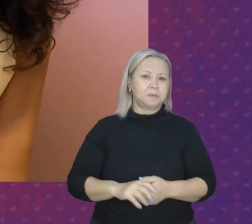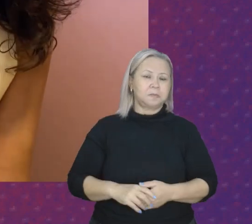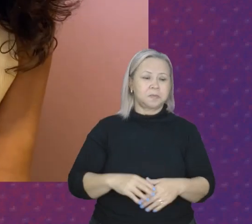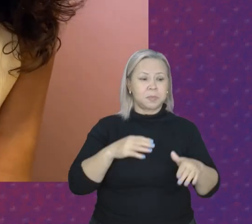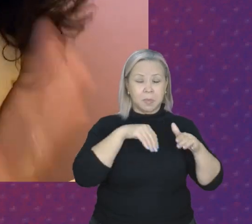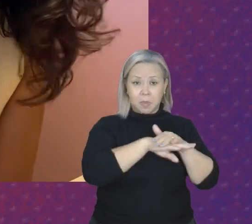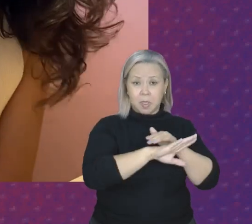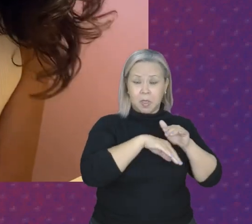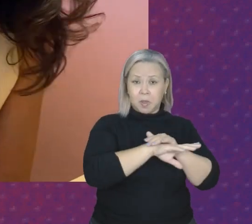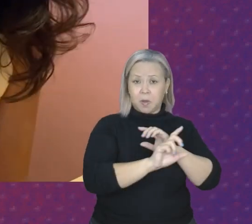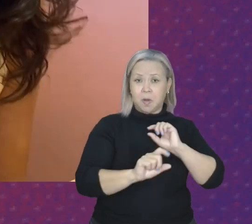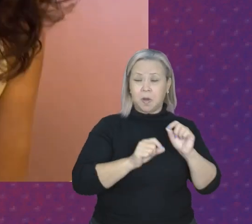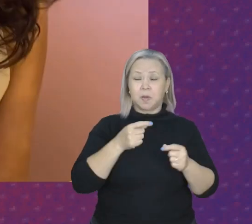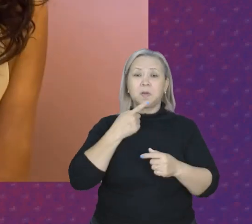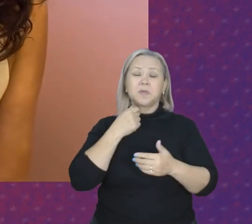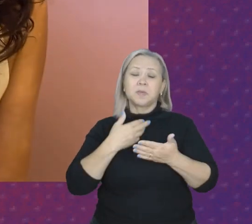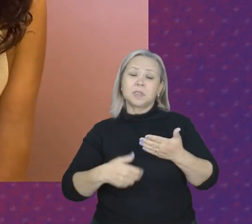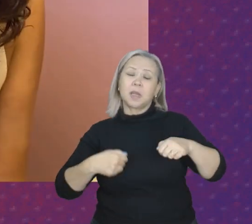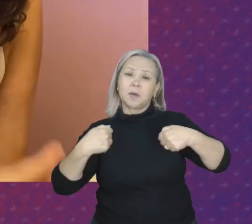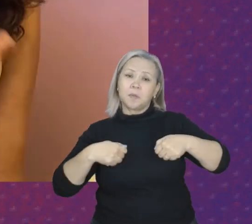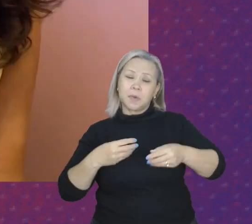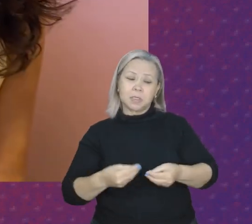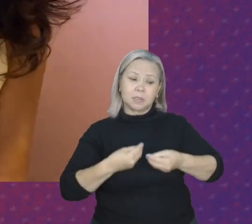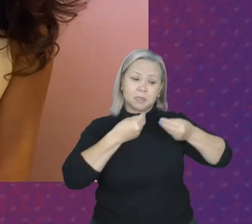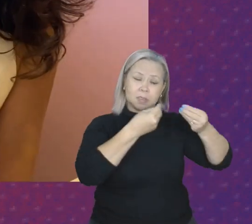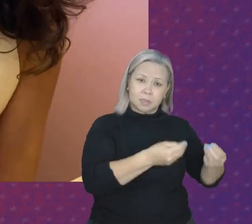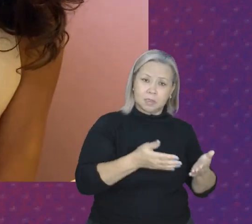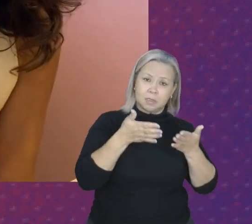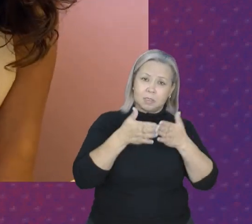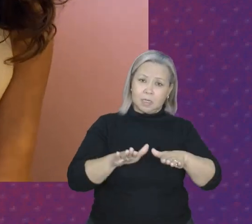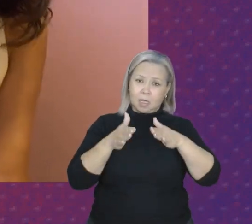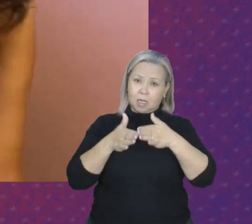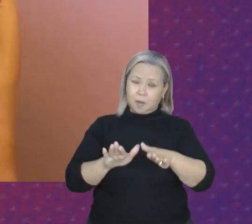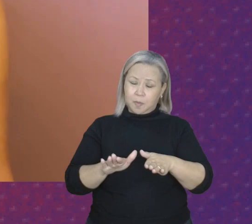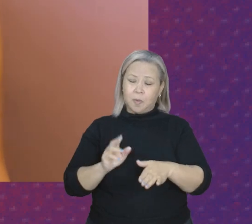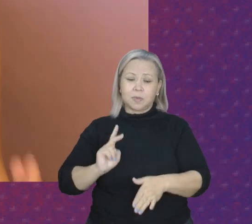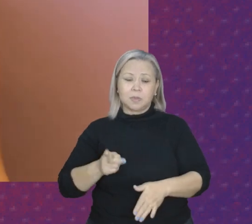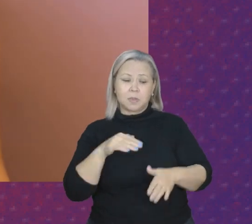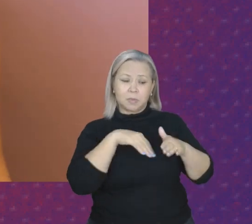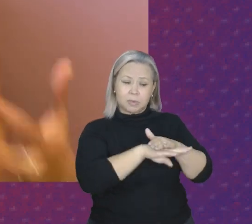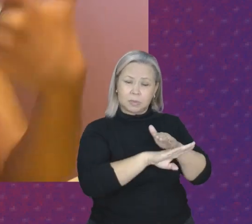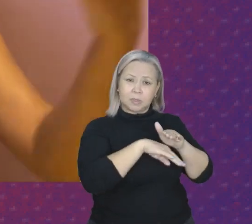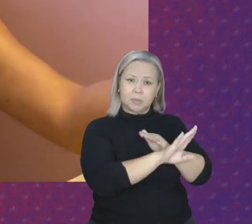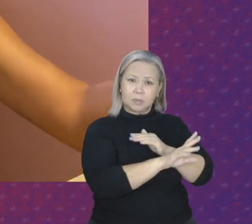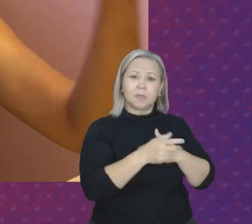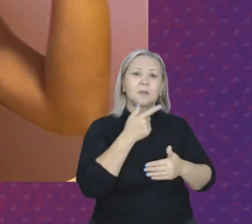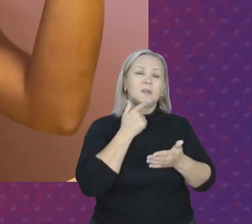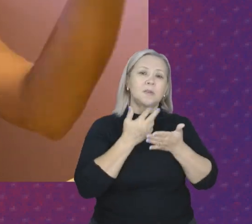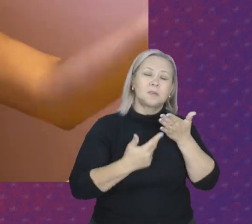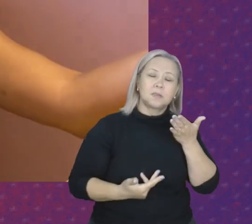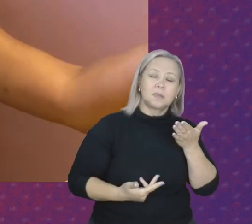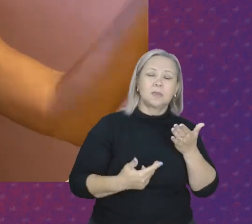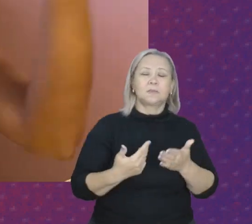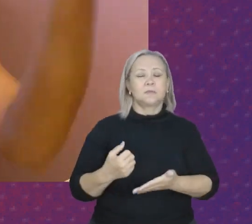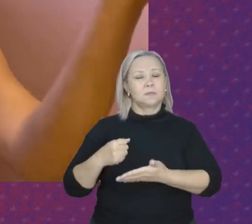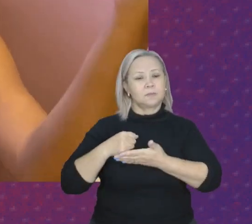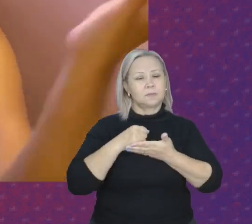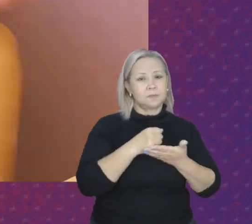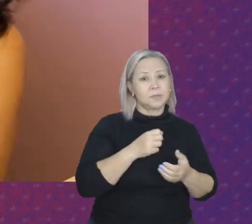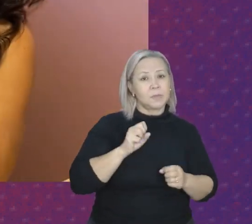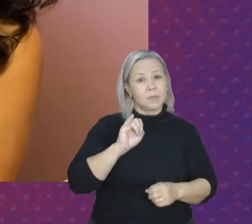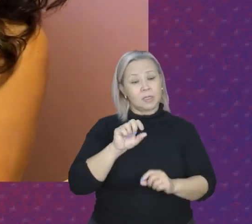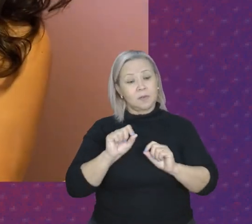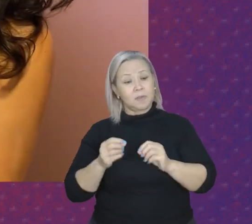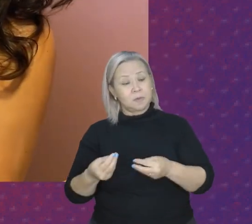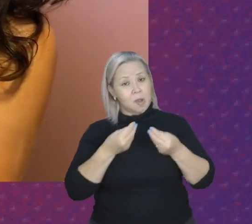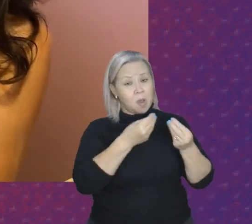sangue, precisam ser repostos, precisam sempre ser abastecidos. E claro, a gente, né, apoia, inclusive, se você puder, doe